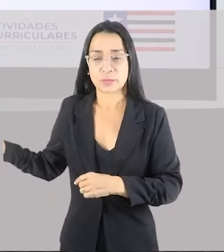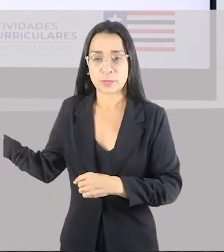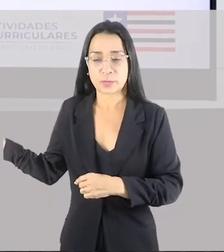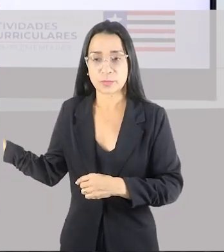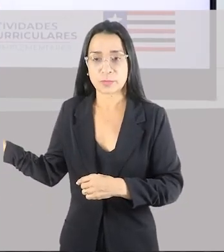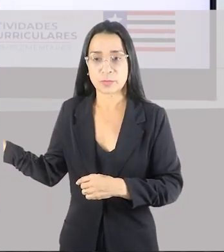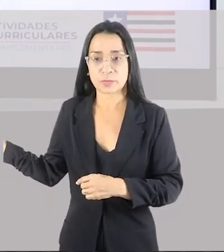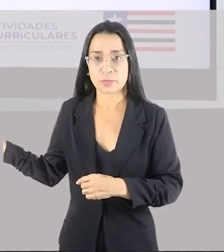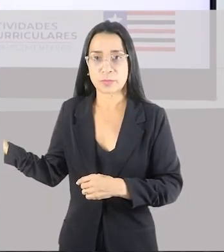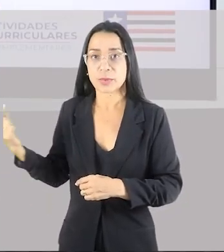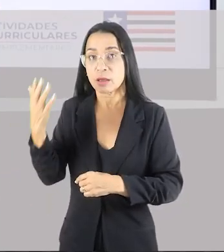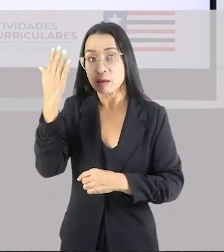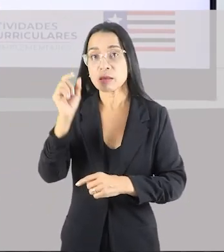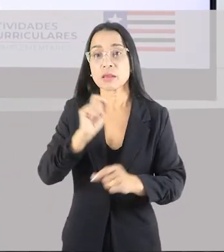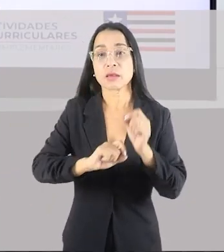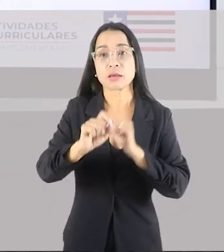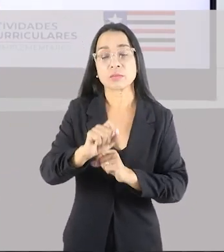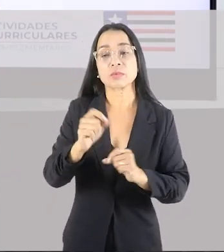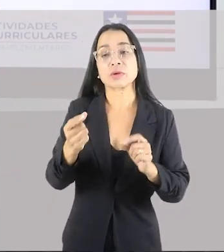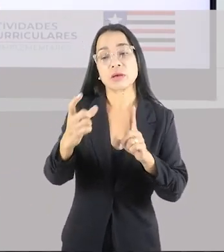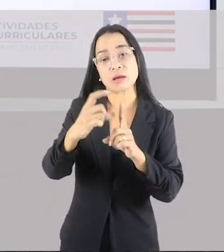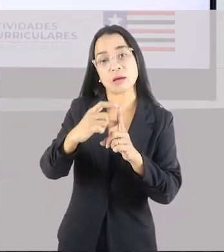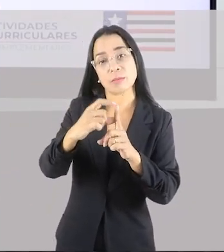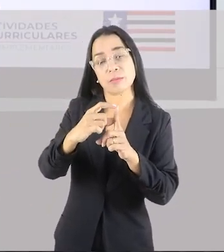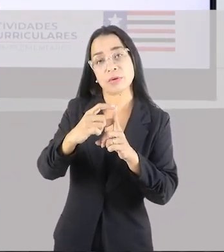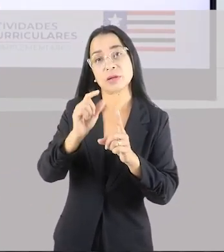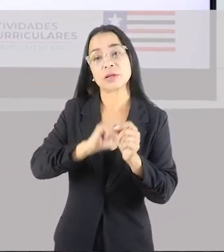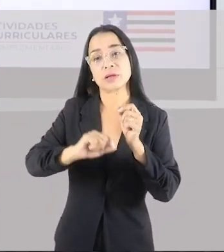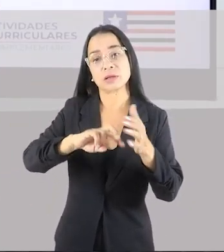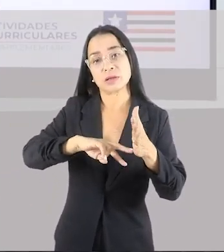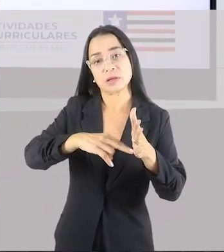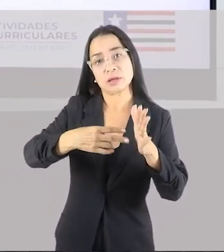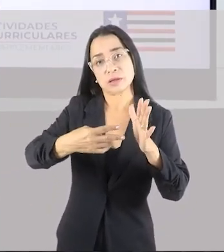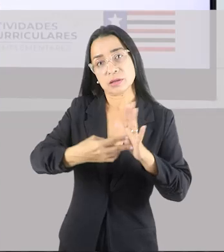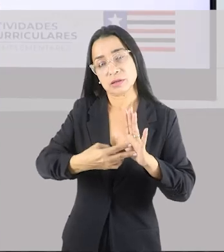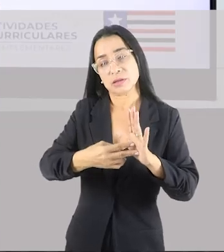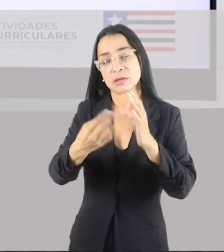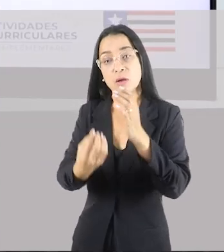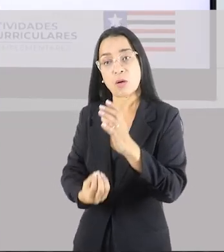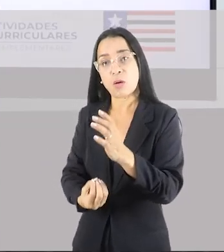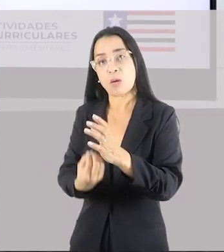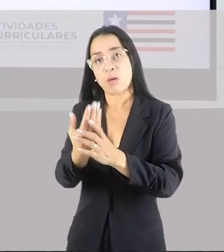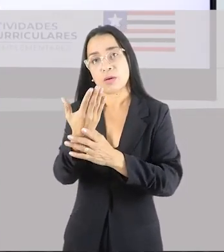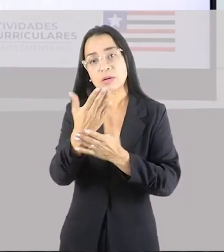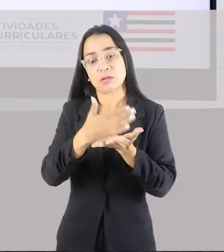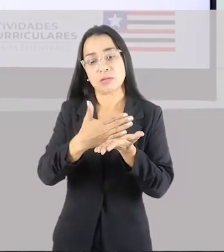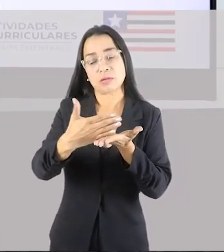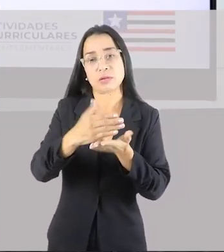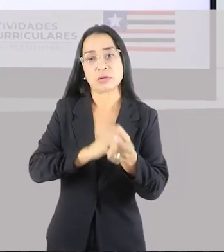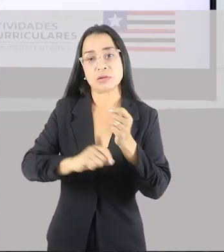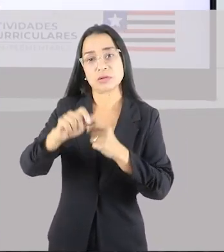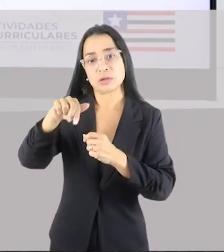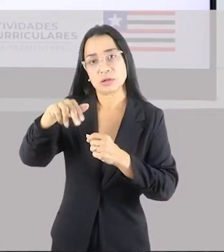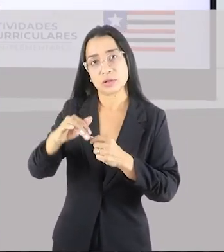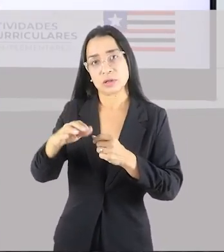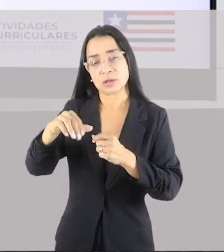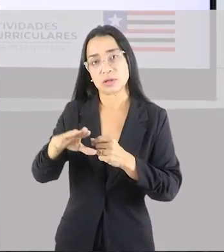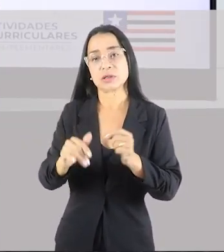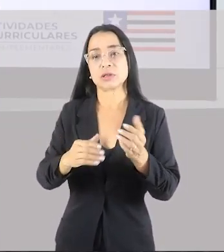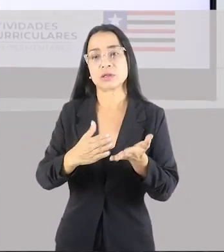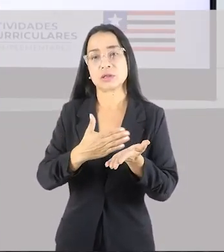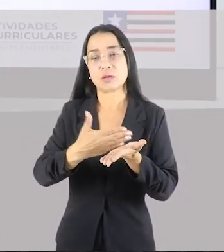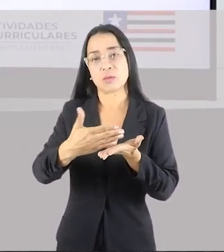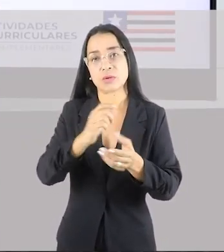gametogênese, né? Então você sabe aí que a palavra, né, significa gênese é origem, né, início, e então seria o